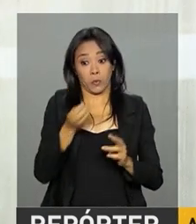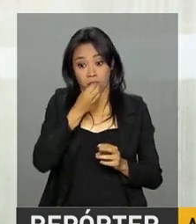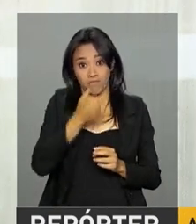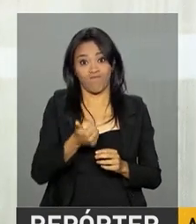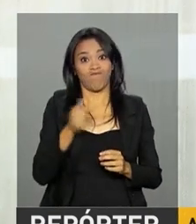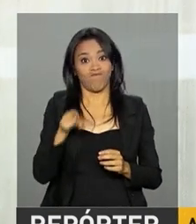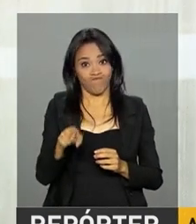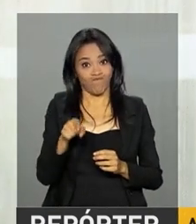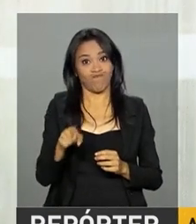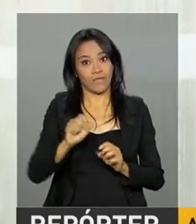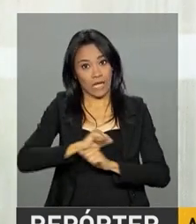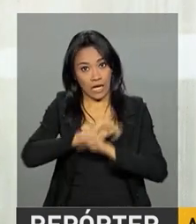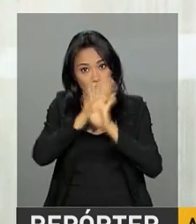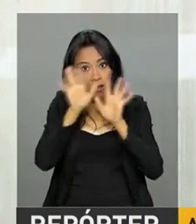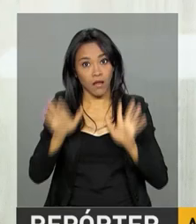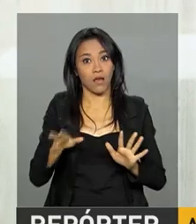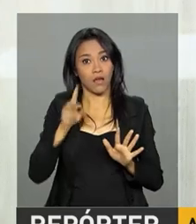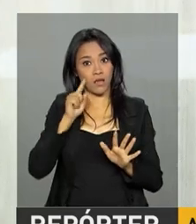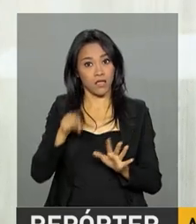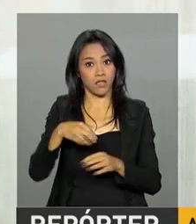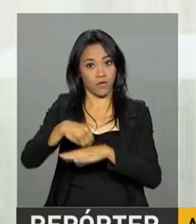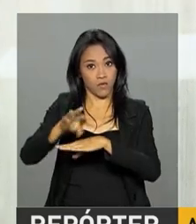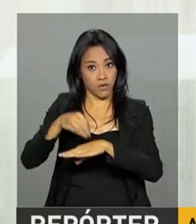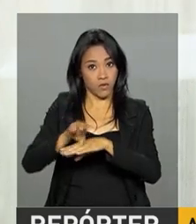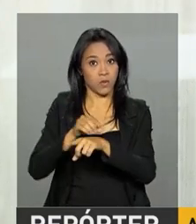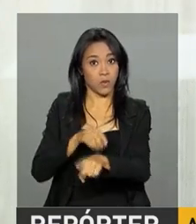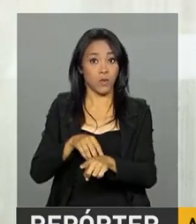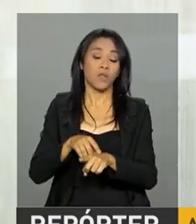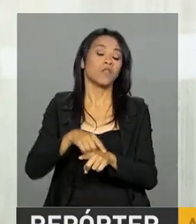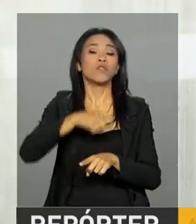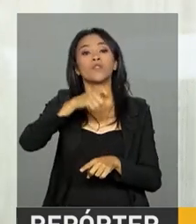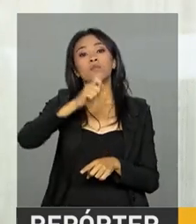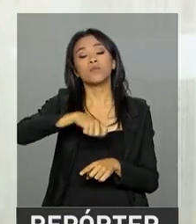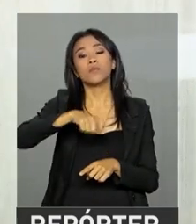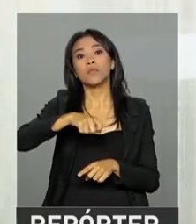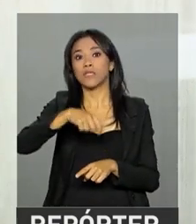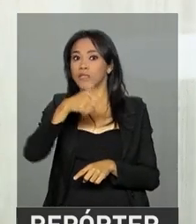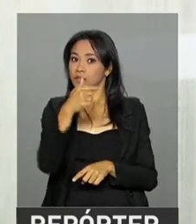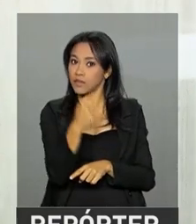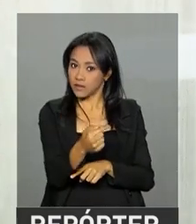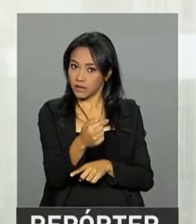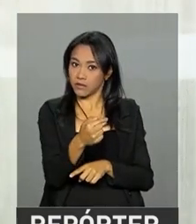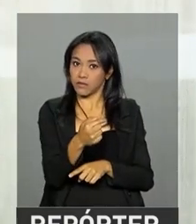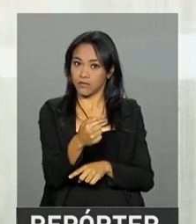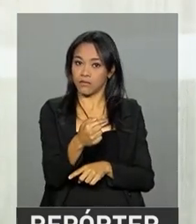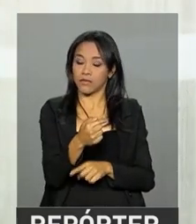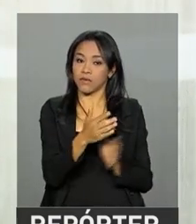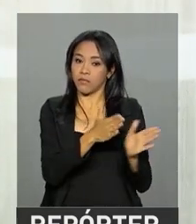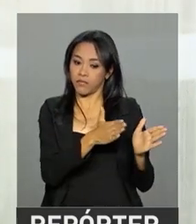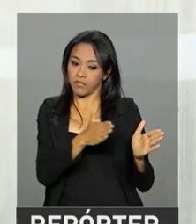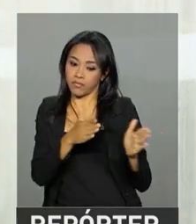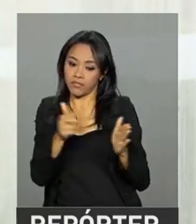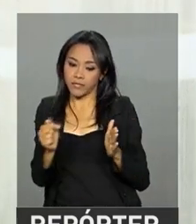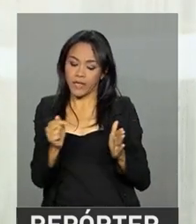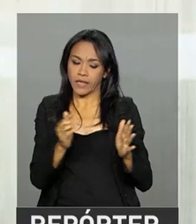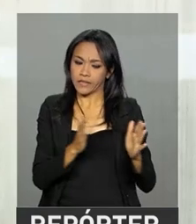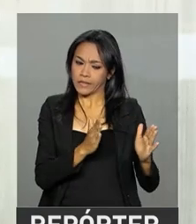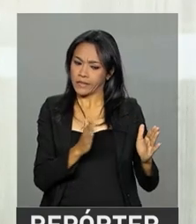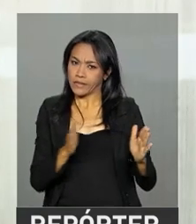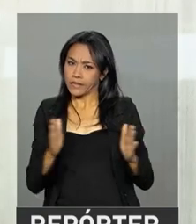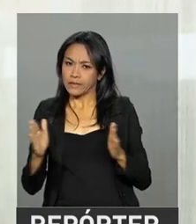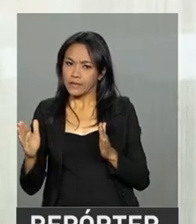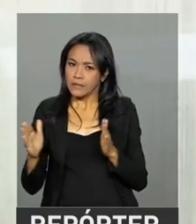realista claramente a gente tá na no sétimo mês do ano eh a depender do do comportamento ela se